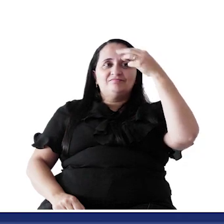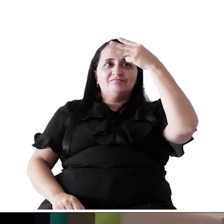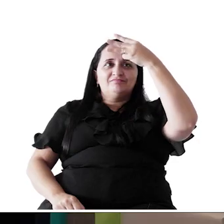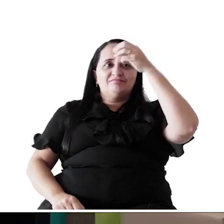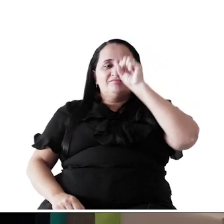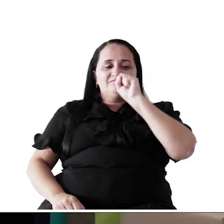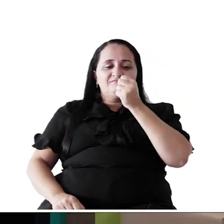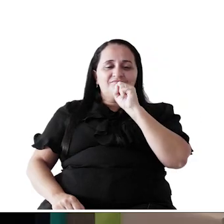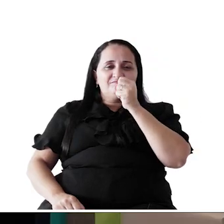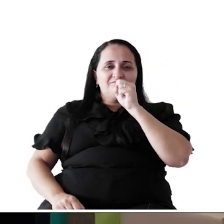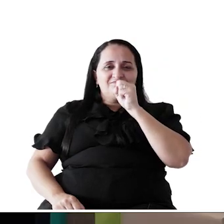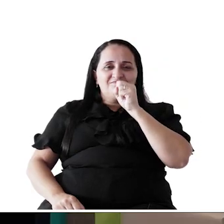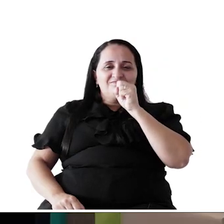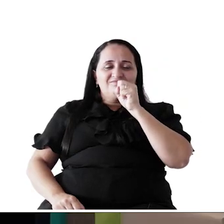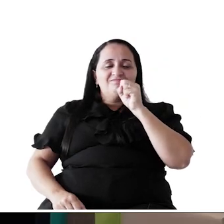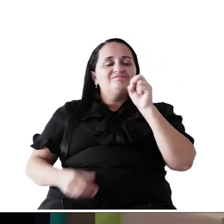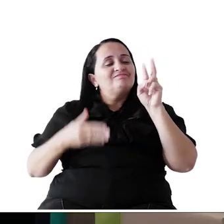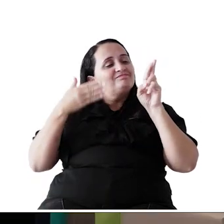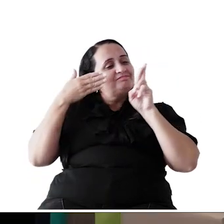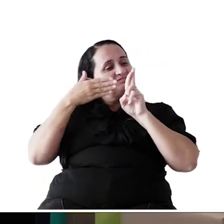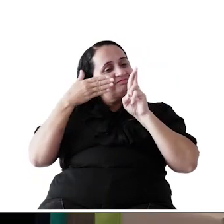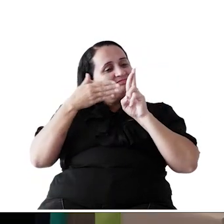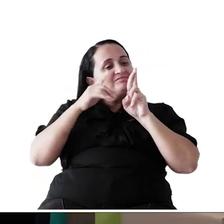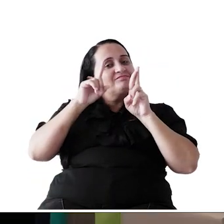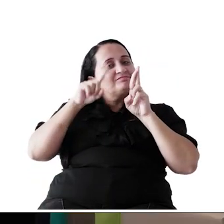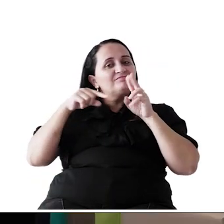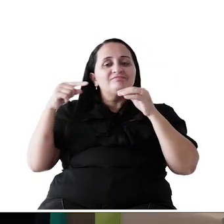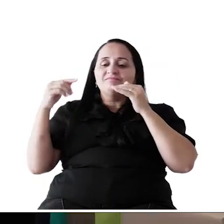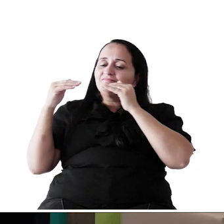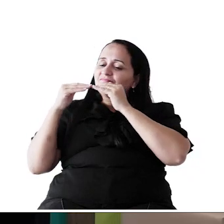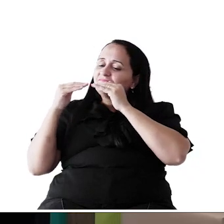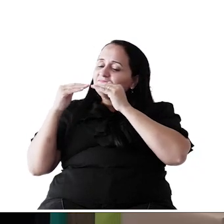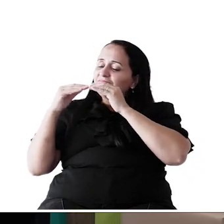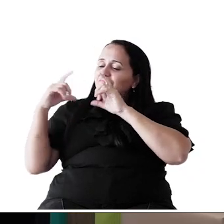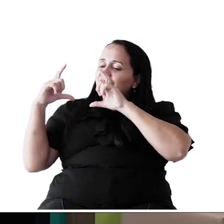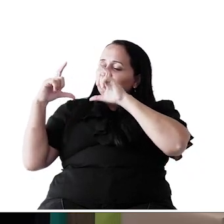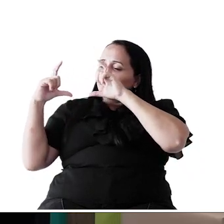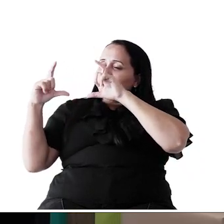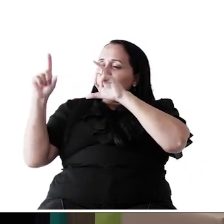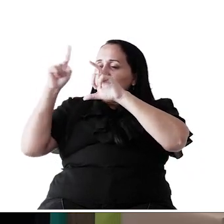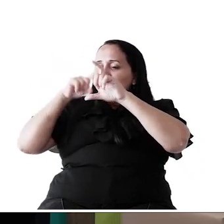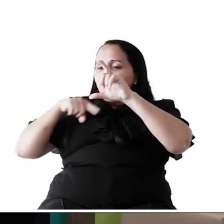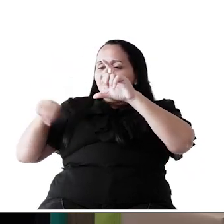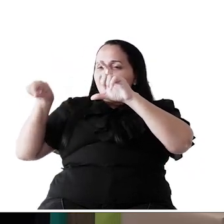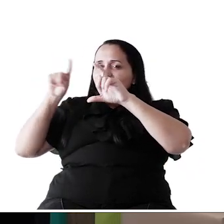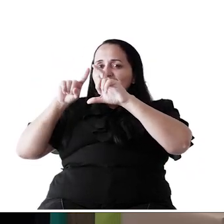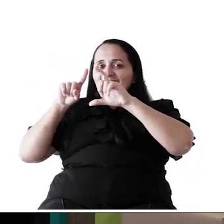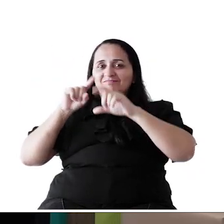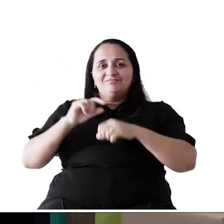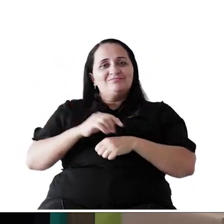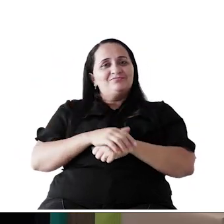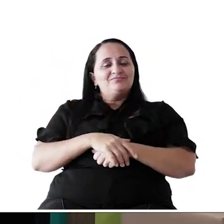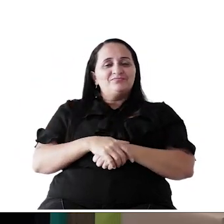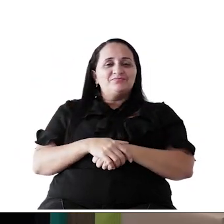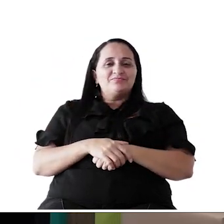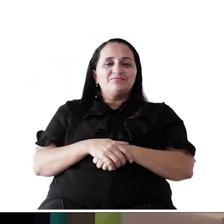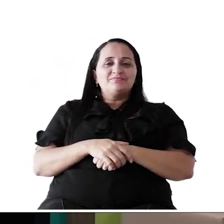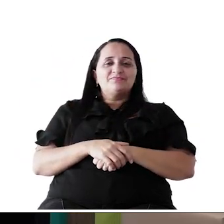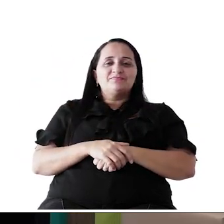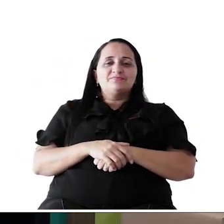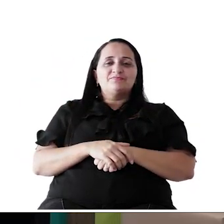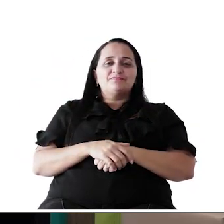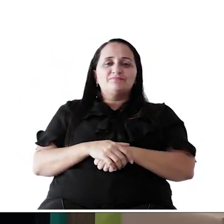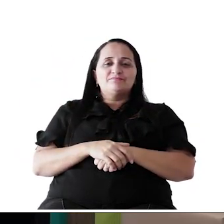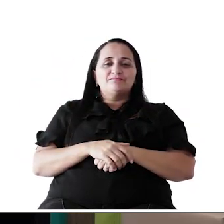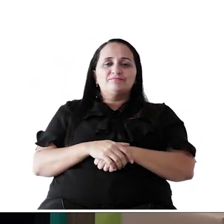3/8 é a fração que corresponde à parte comida do todo. Eu vou deixar aqui no quadro